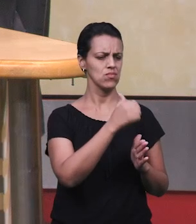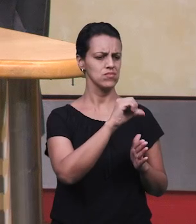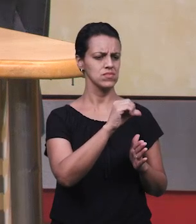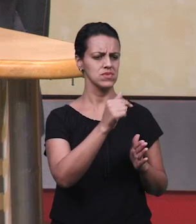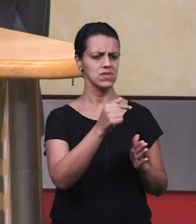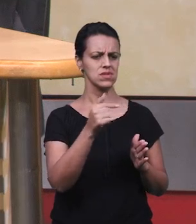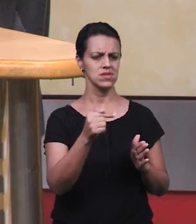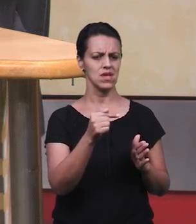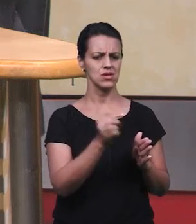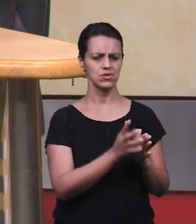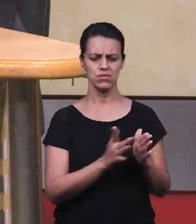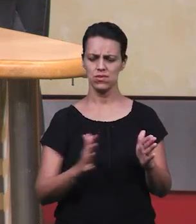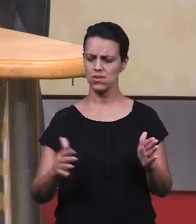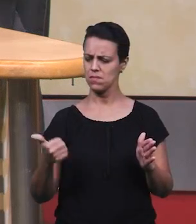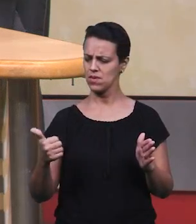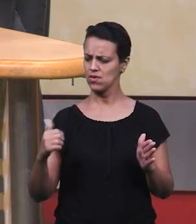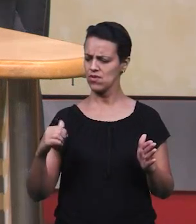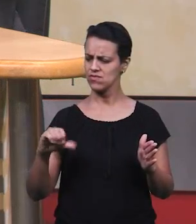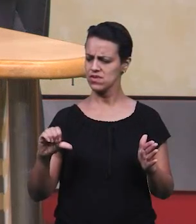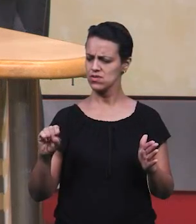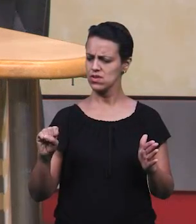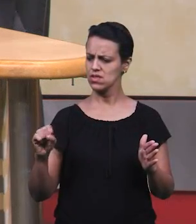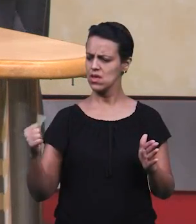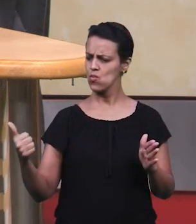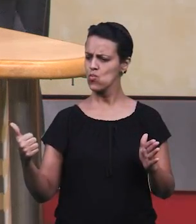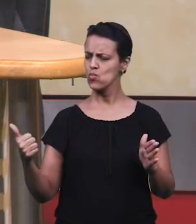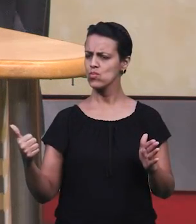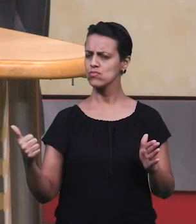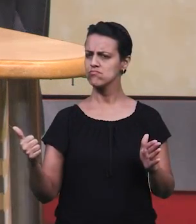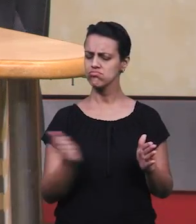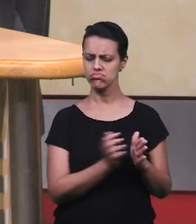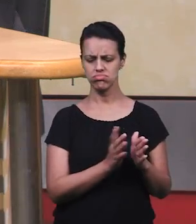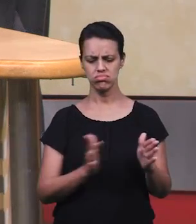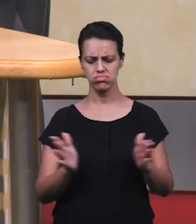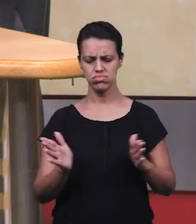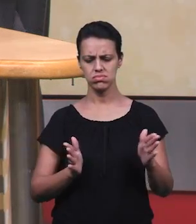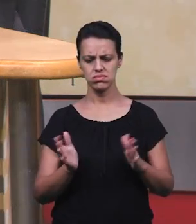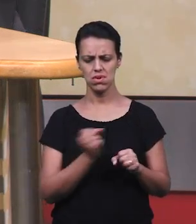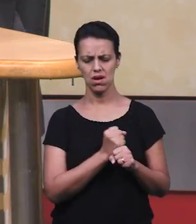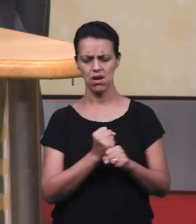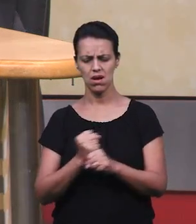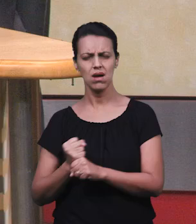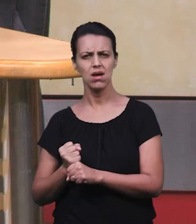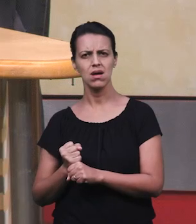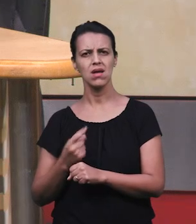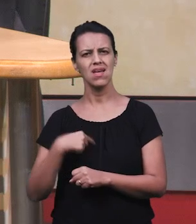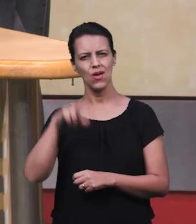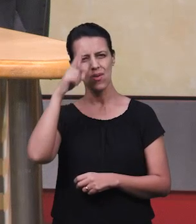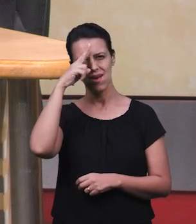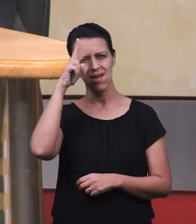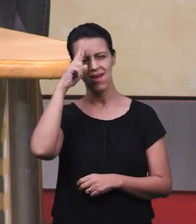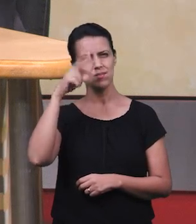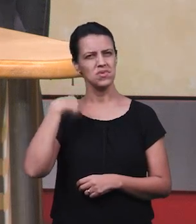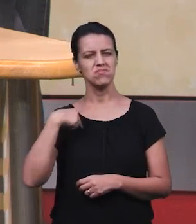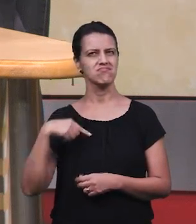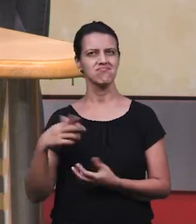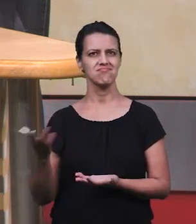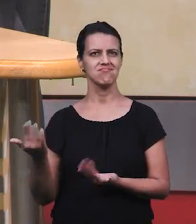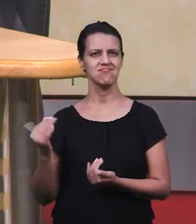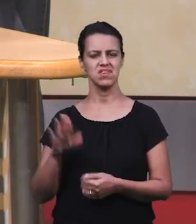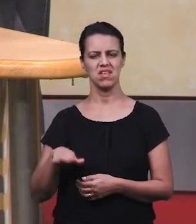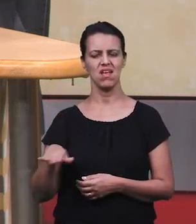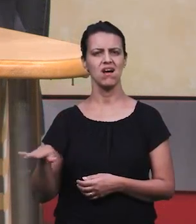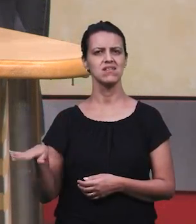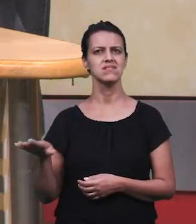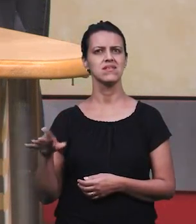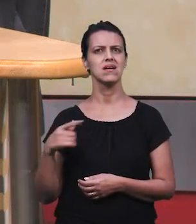1977 e 1981, né, do início até o primeiro seminário, e eu me lembro, ainda muito jovem,